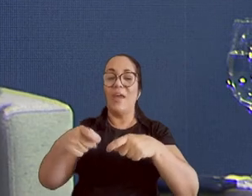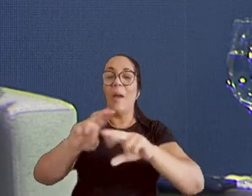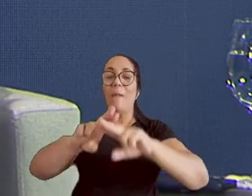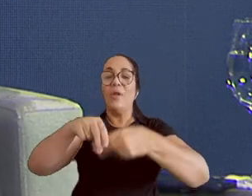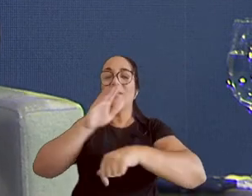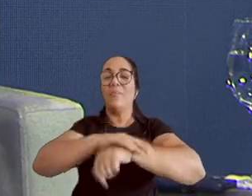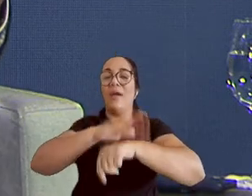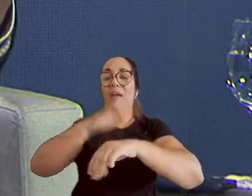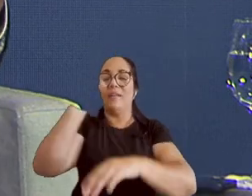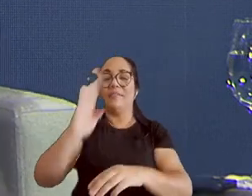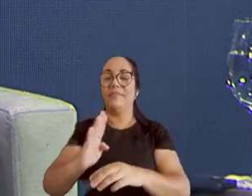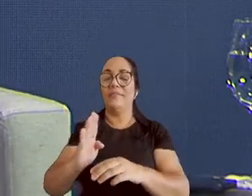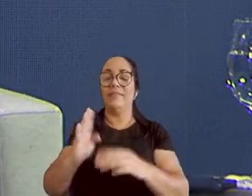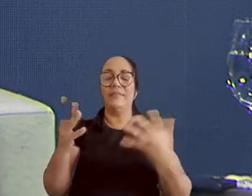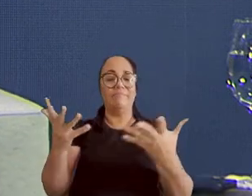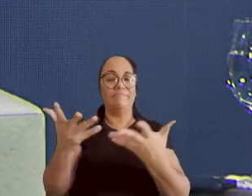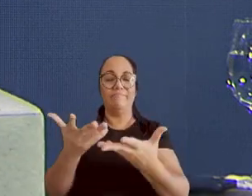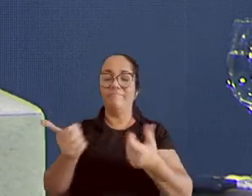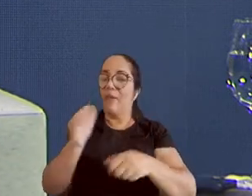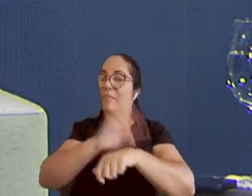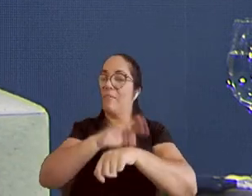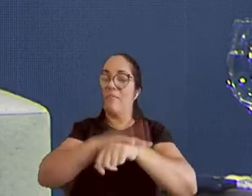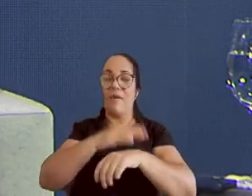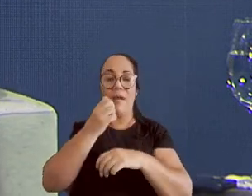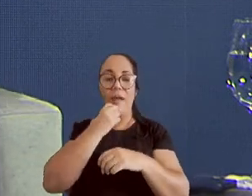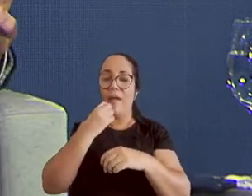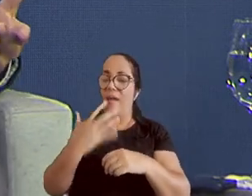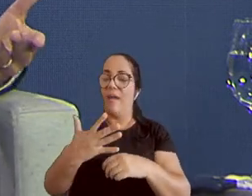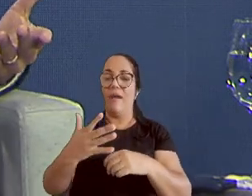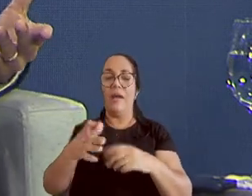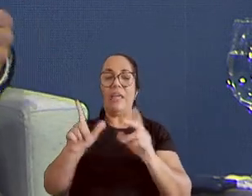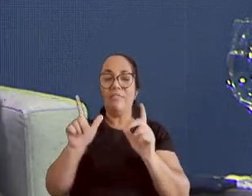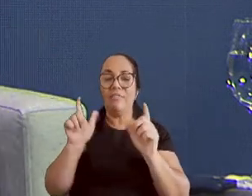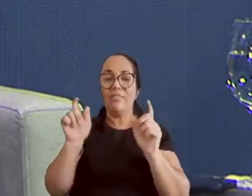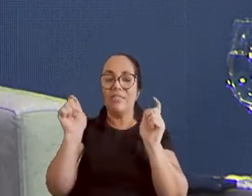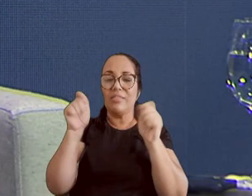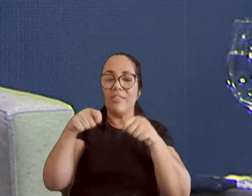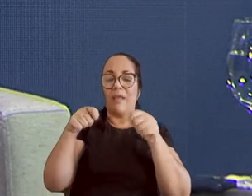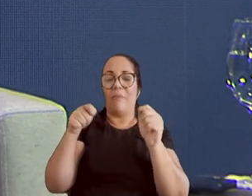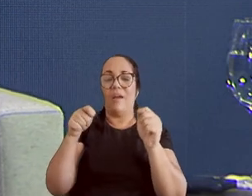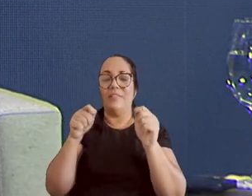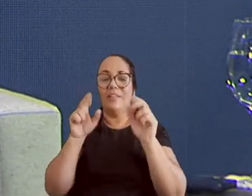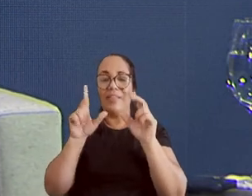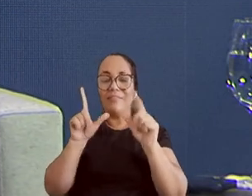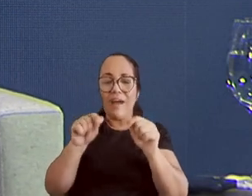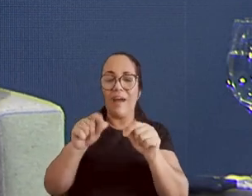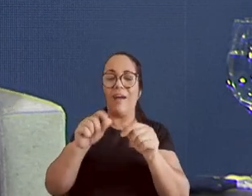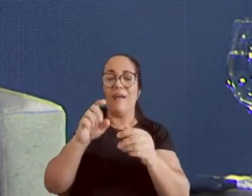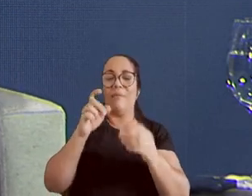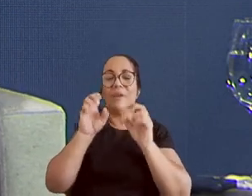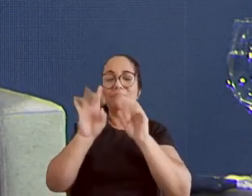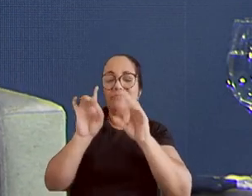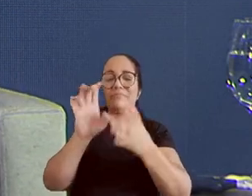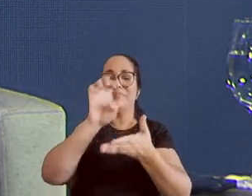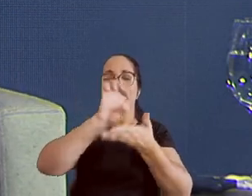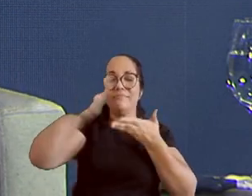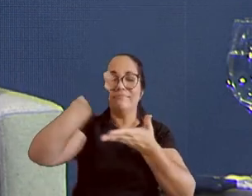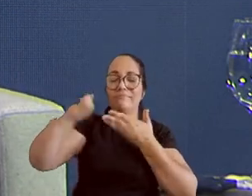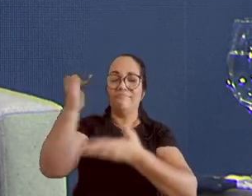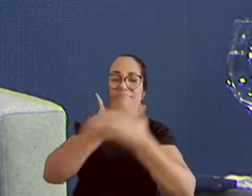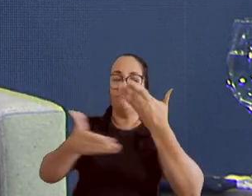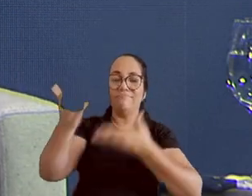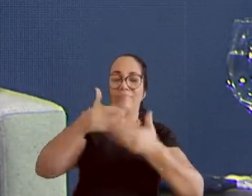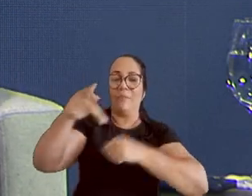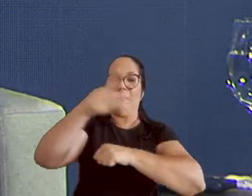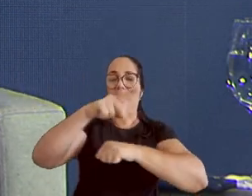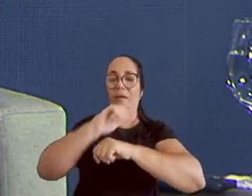muito do atual cenário usando a vantagem competitiva que tem né e propaga nesse processo do mundo para que a gente seja